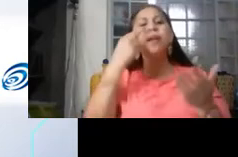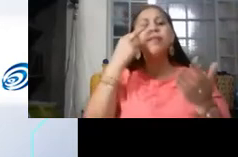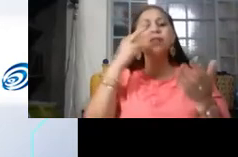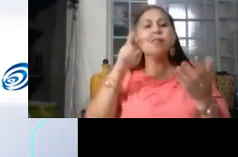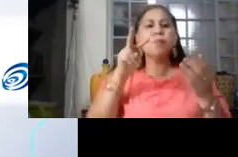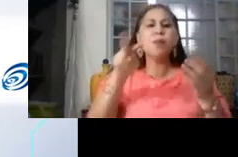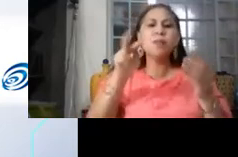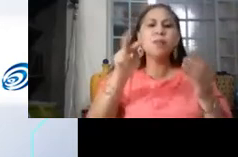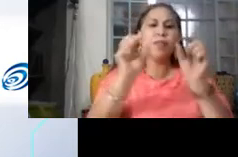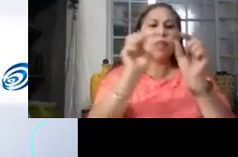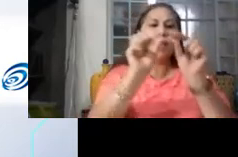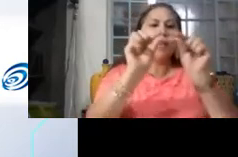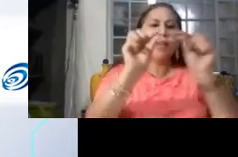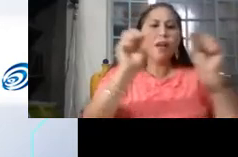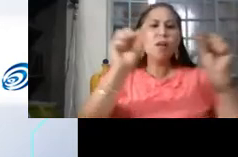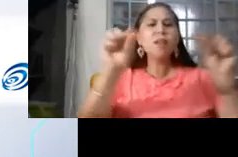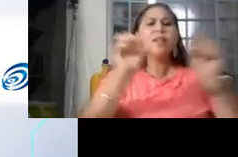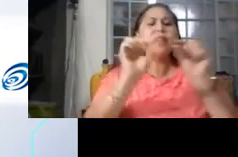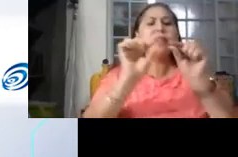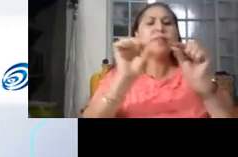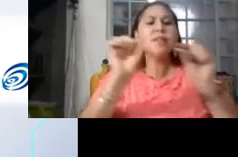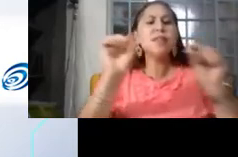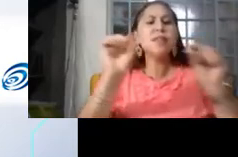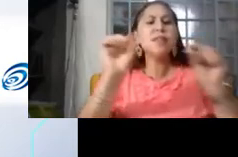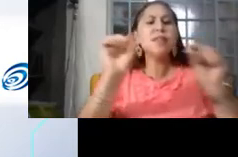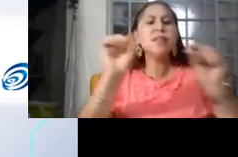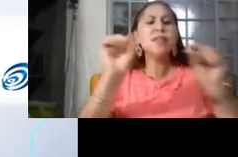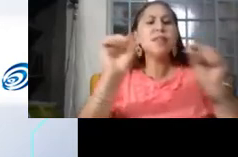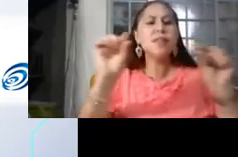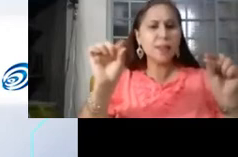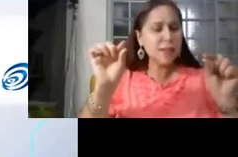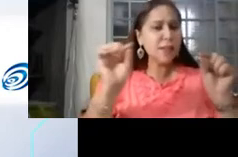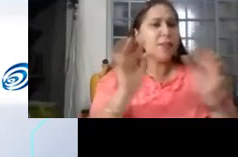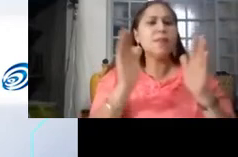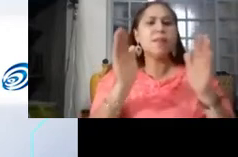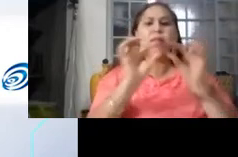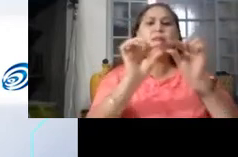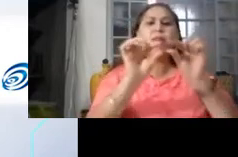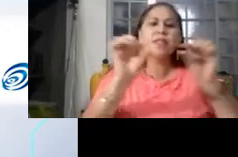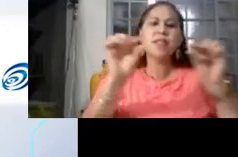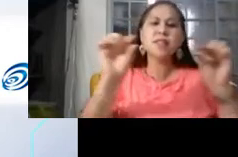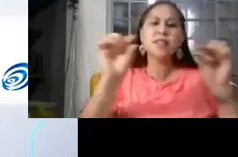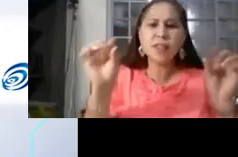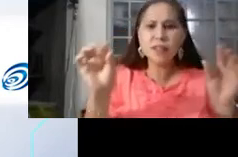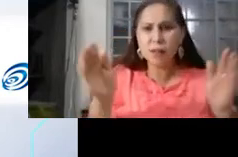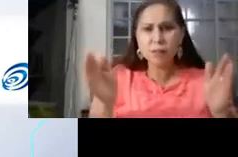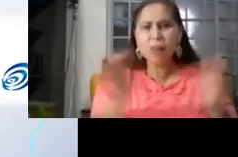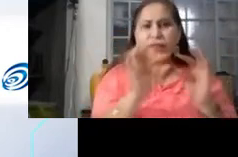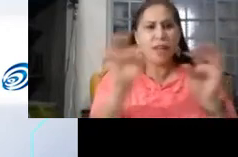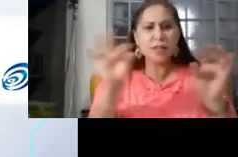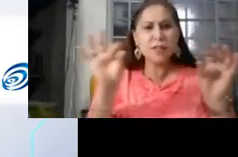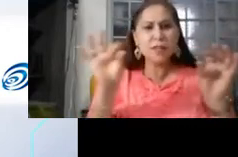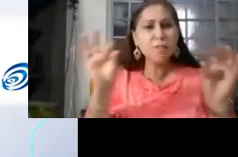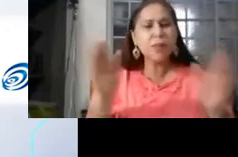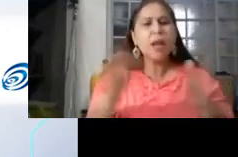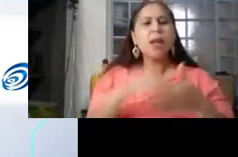para que vocês possam ver que a organização sintática, que nada mais é do que a organização frasal, a